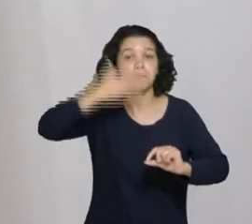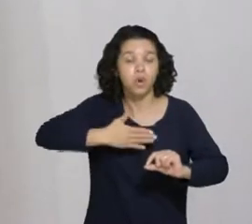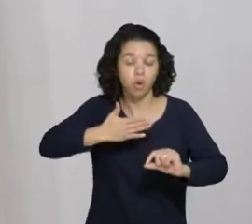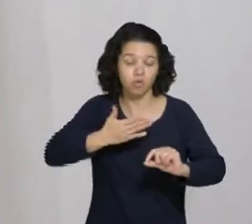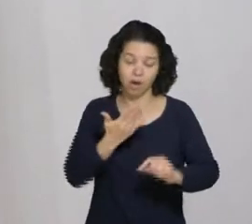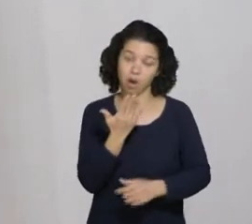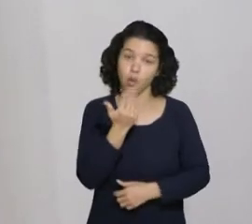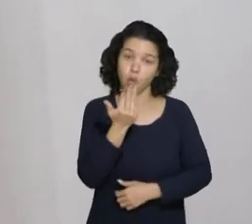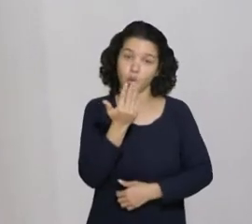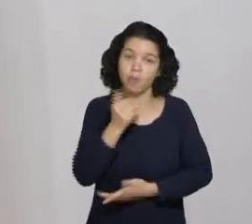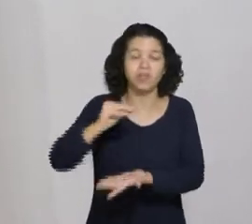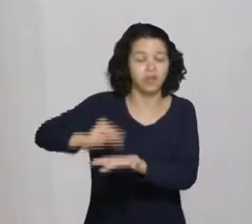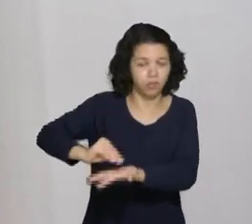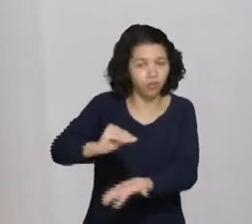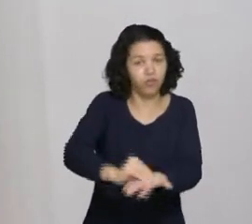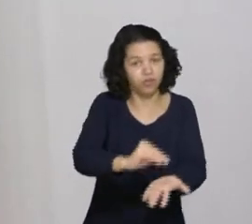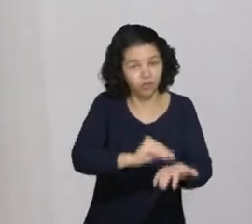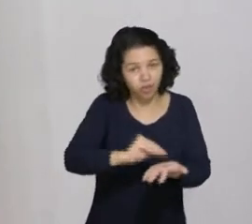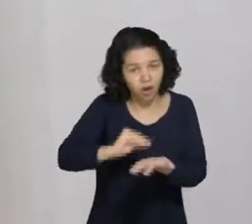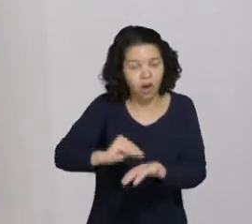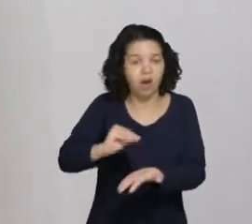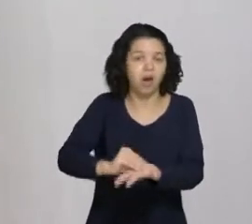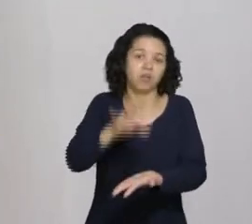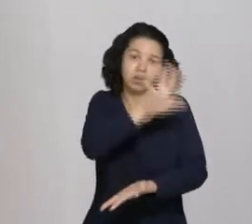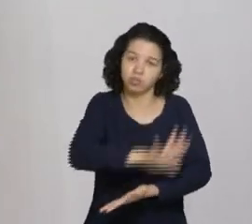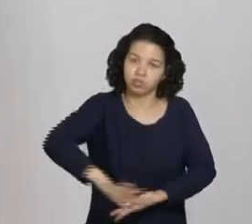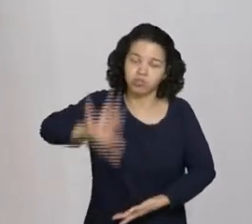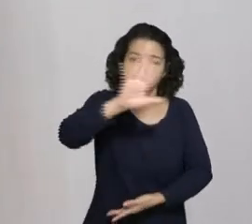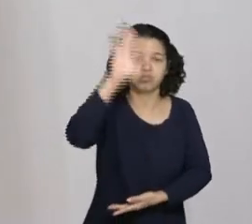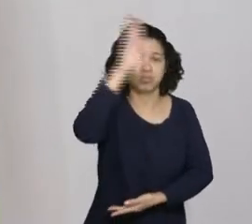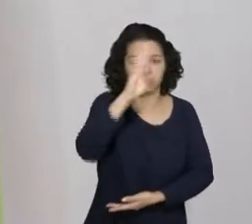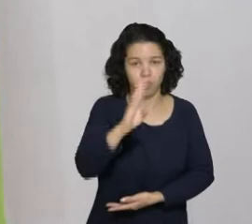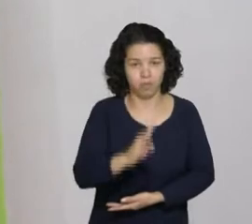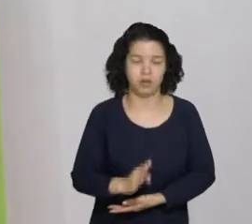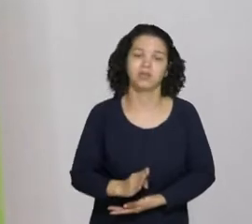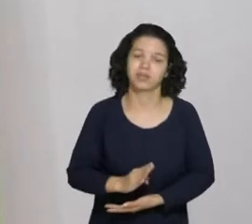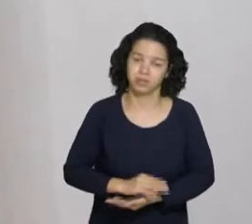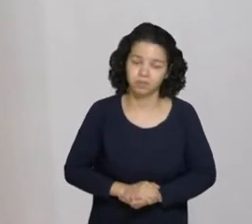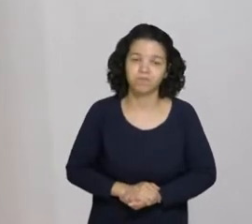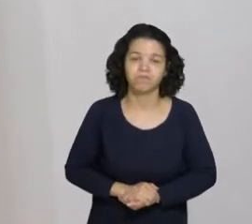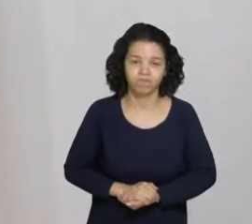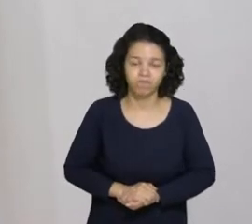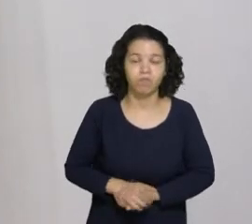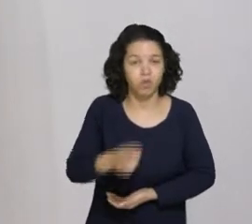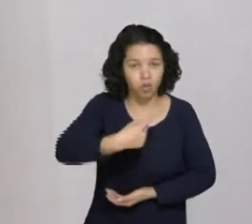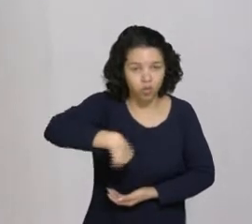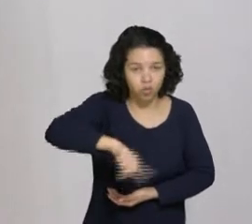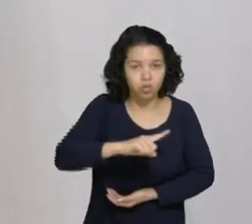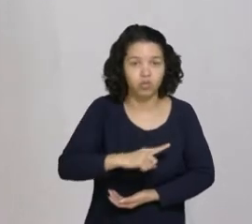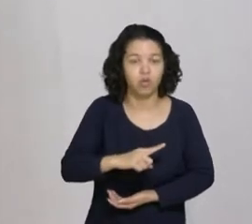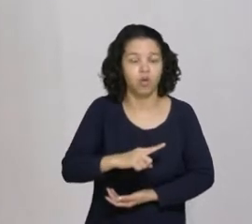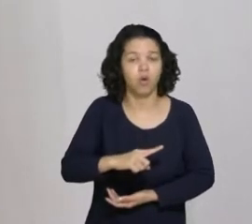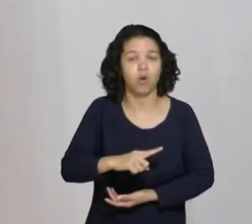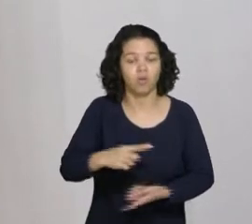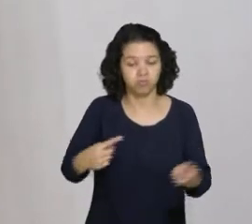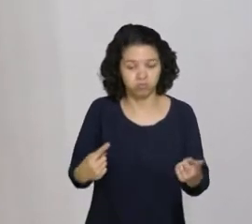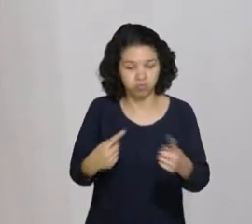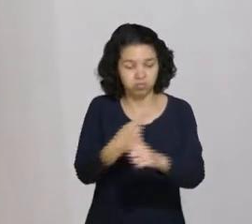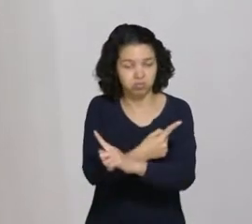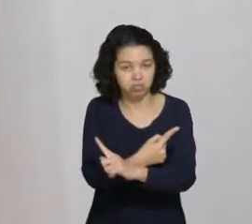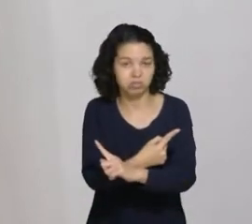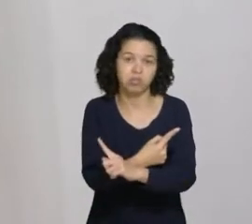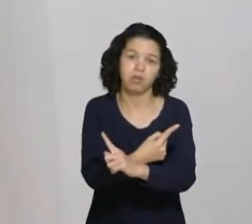insegurança alimentar é um dos maiores problemas atuais do país o que é um imenso contrassenso diante